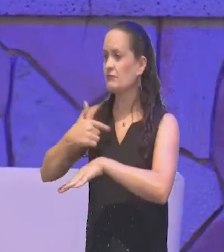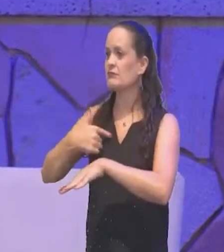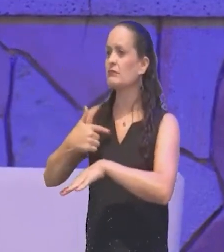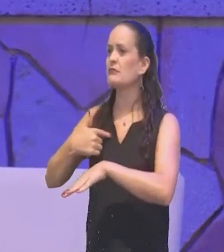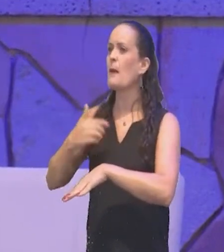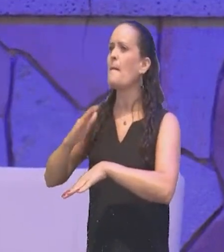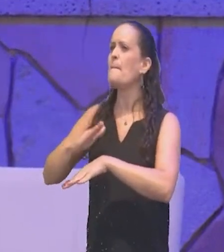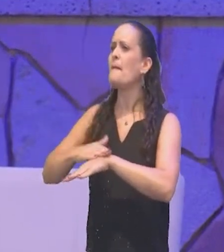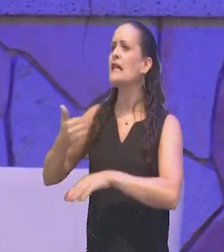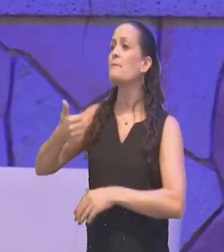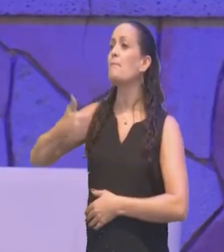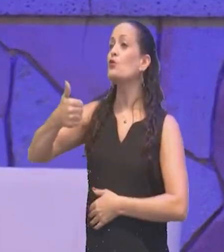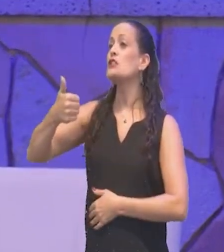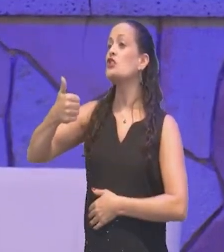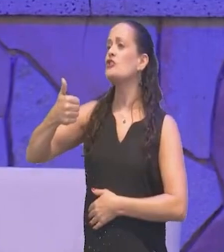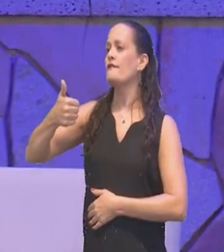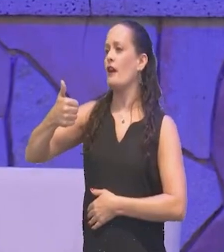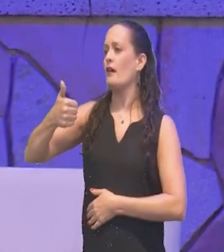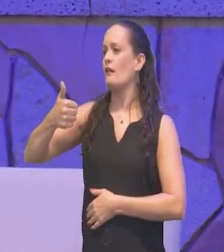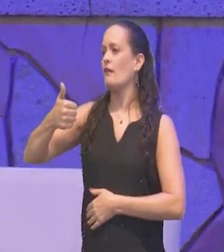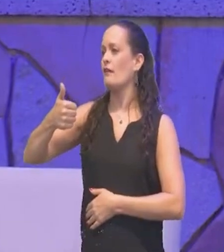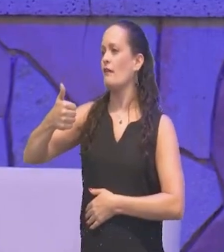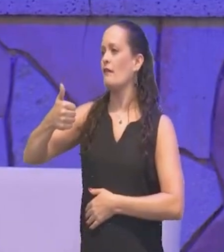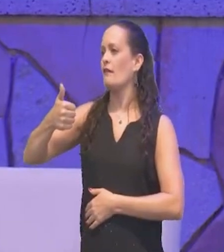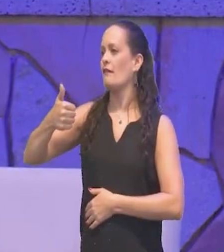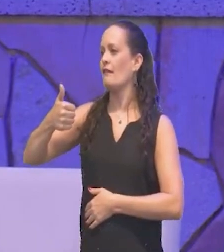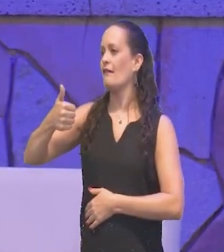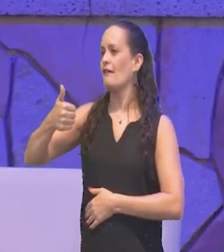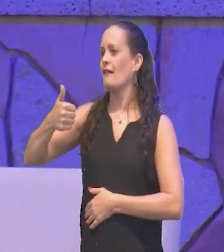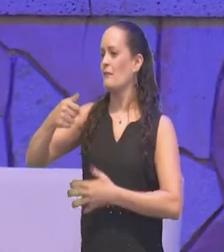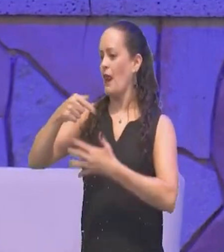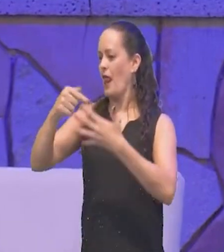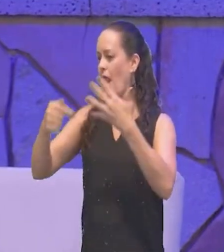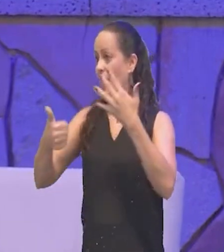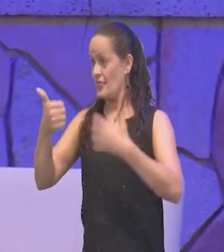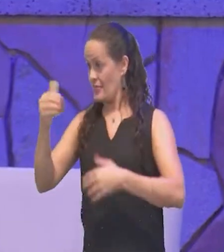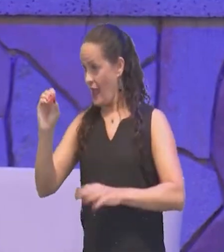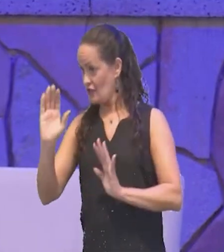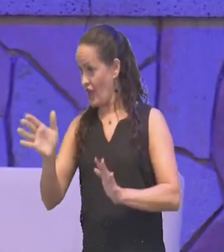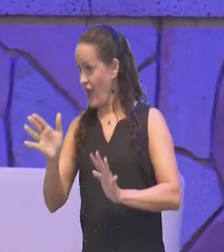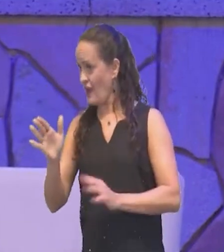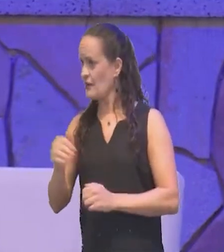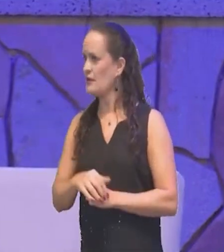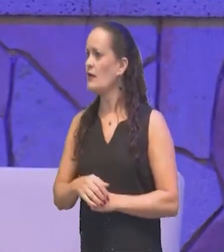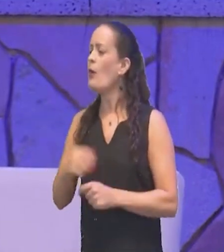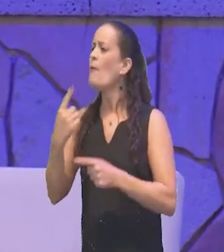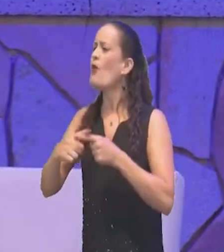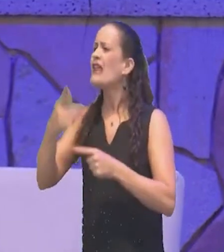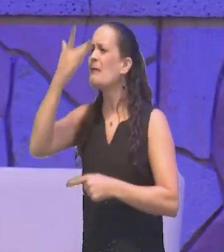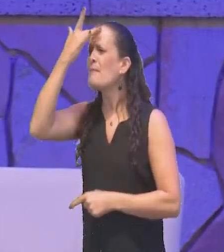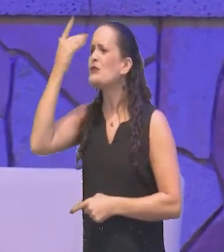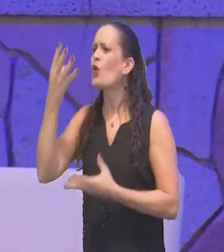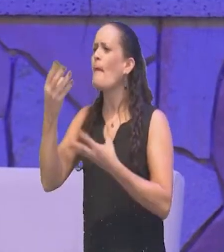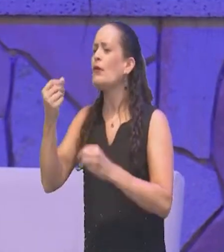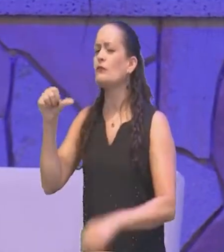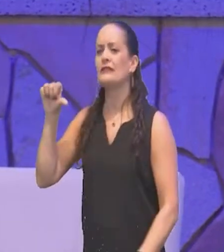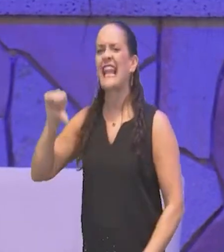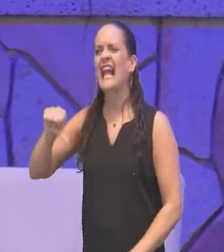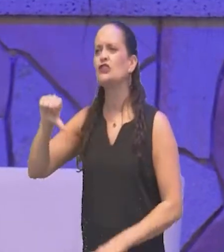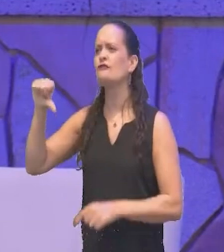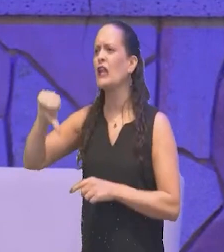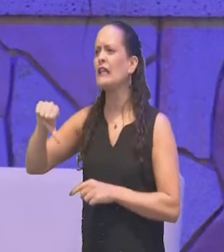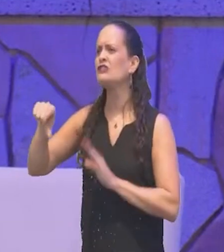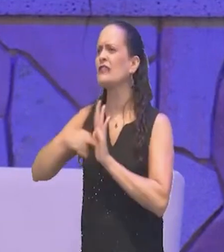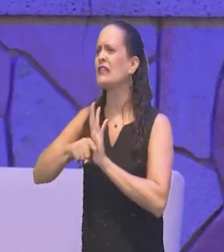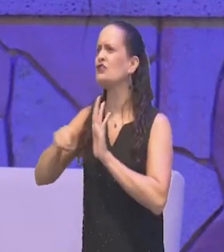otimista. Esse é o 10. Tem tanta gente negativa, impressionante, e às vezes está dentro de casa, bota a